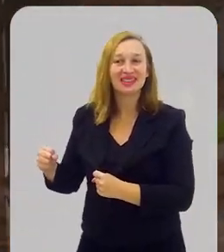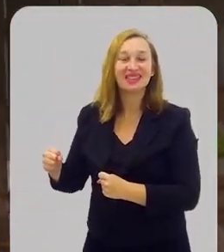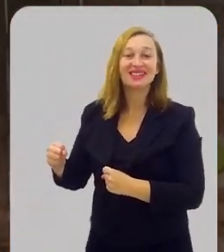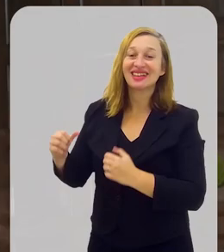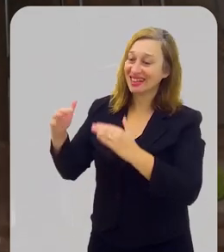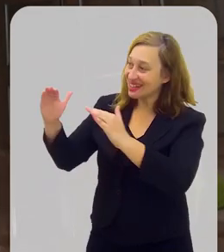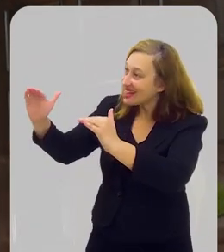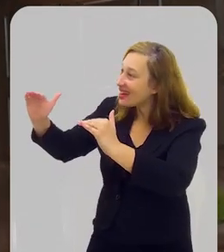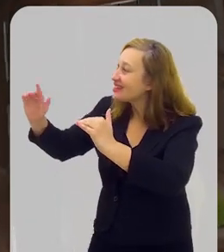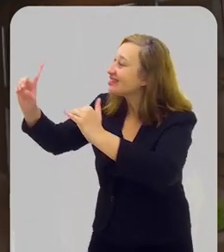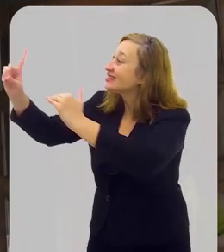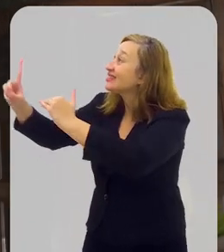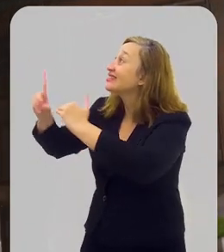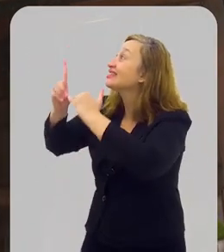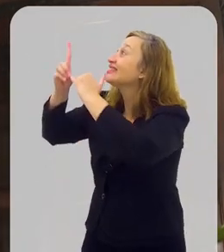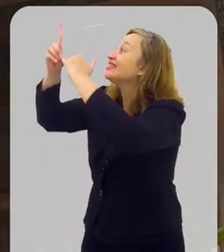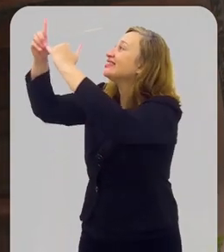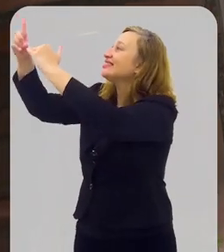bendito